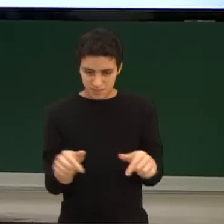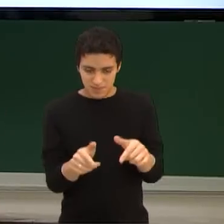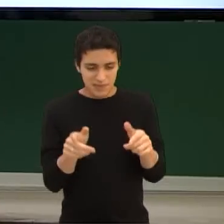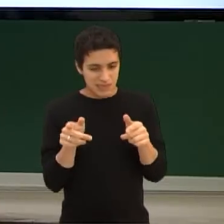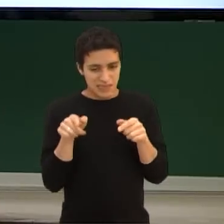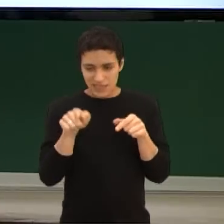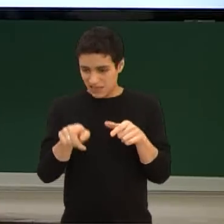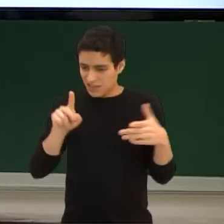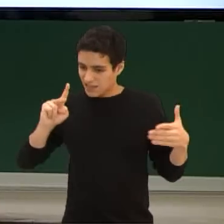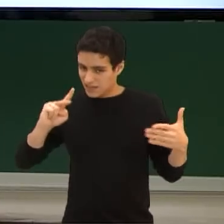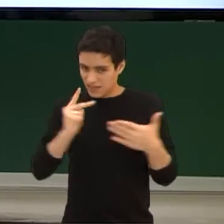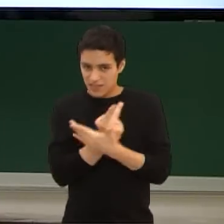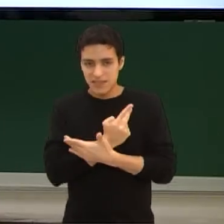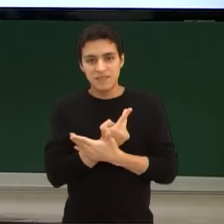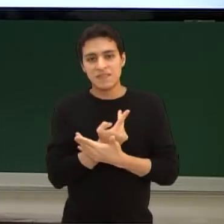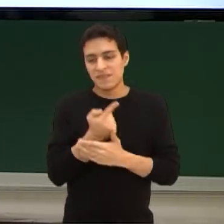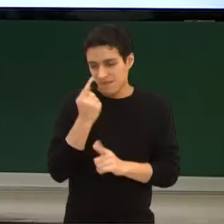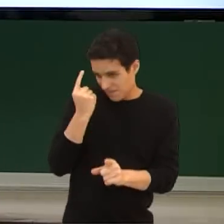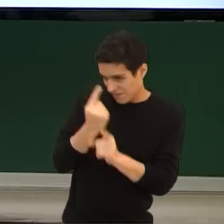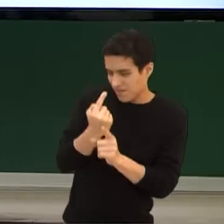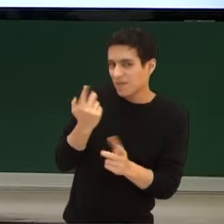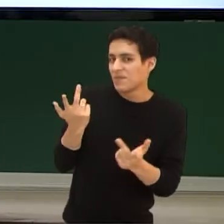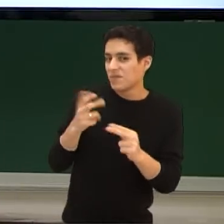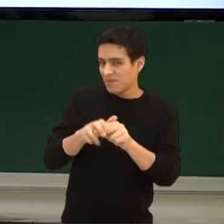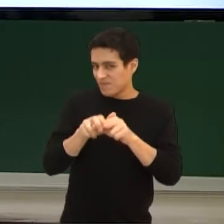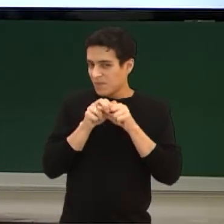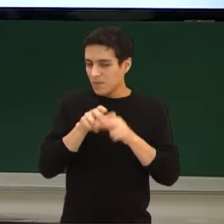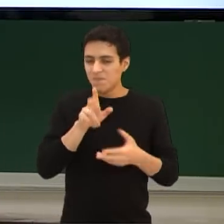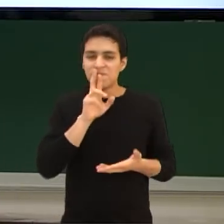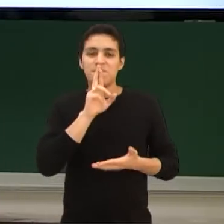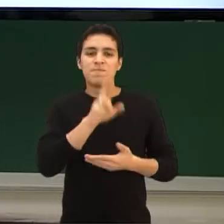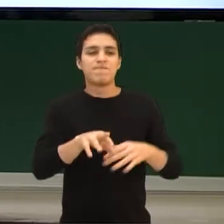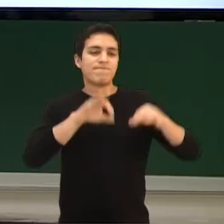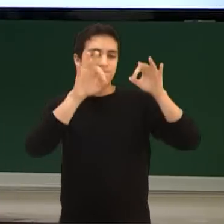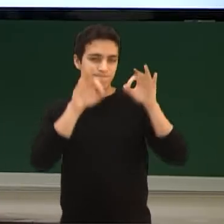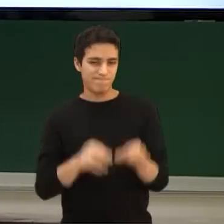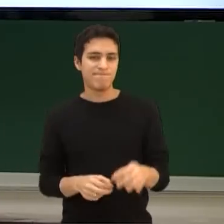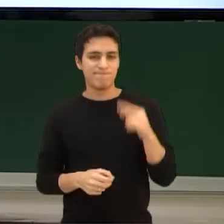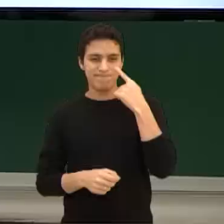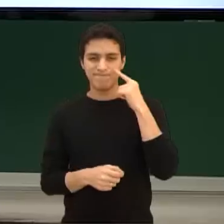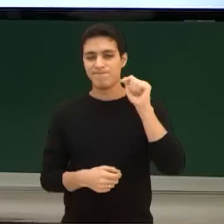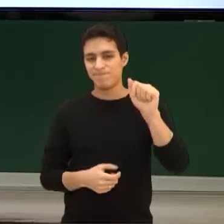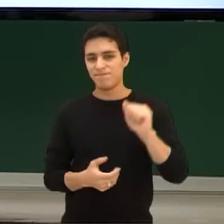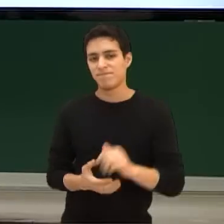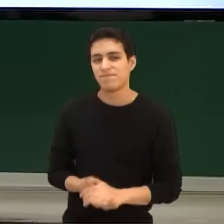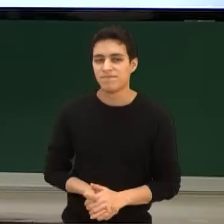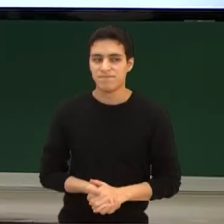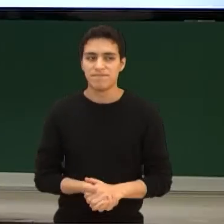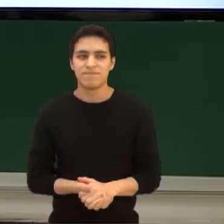acontece esse encontro, tá? Por isso que a nossa resposta aqui era a alternativa A.